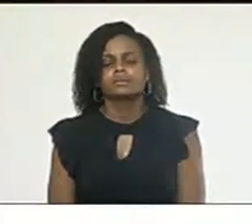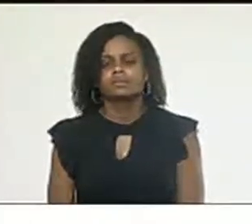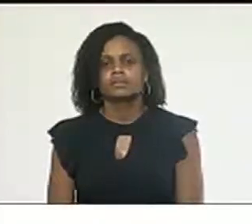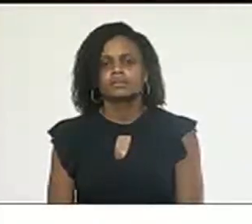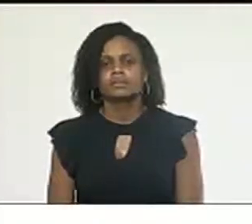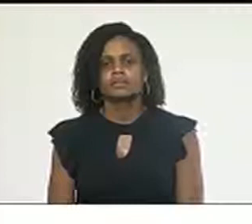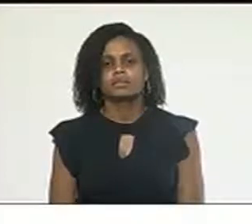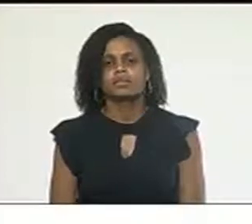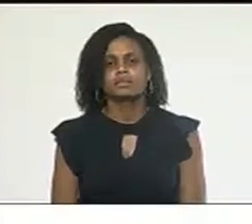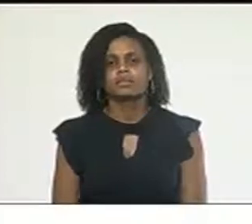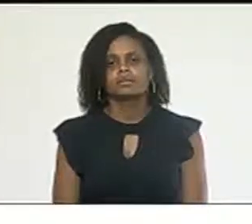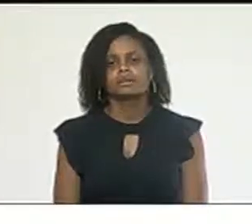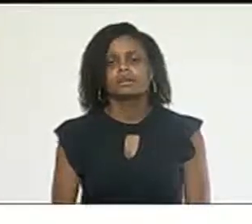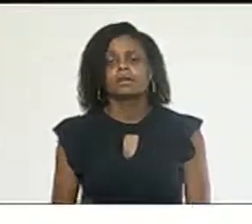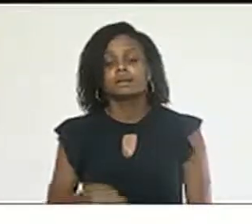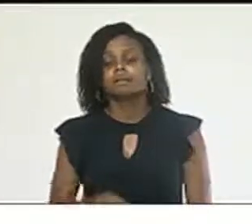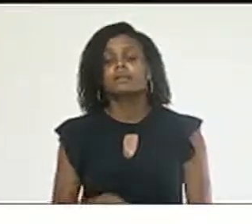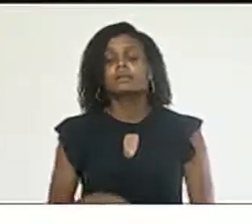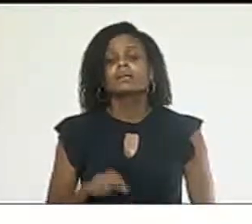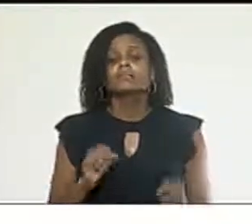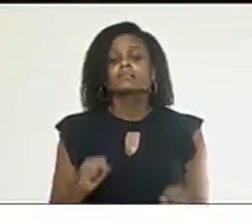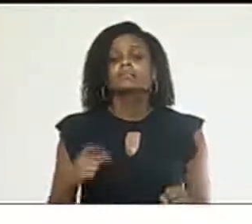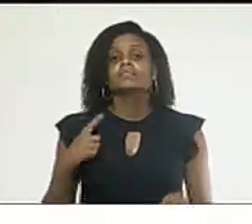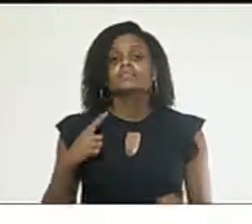aqui devia, inclusive,